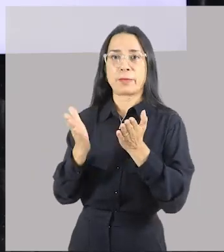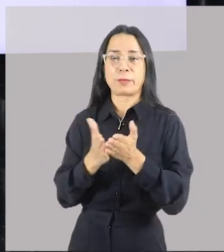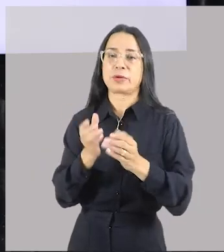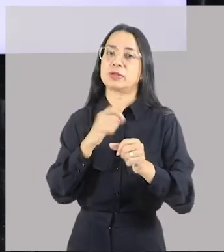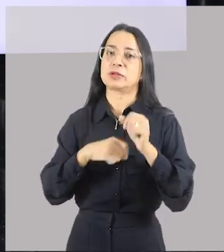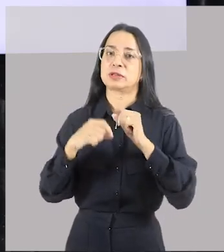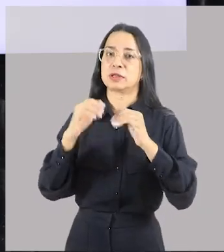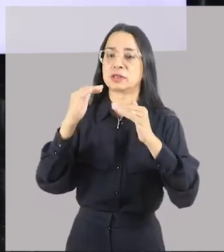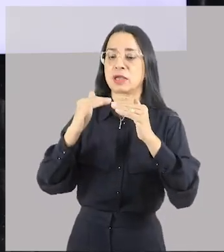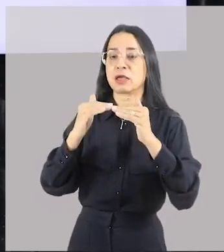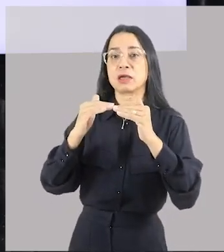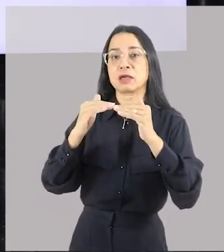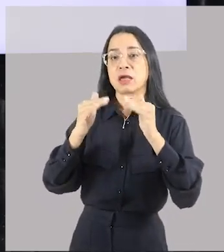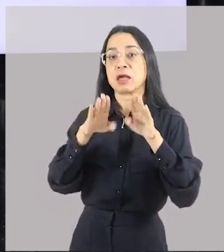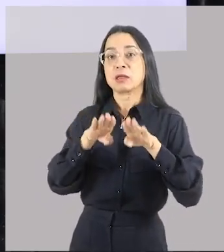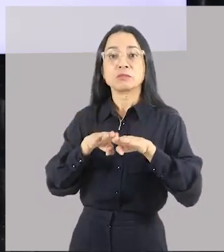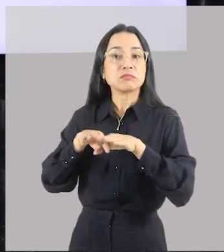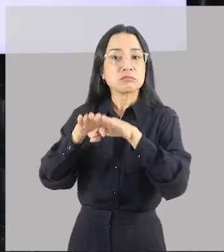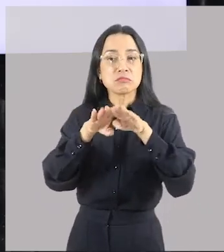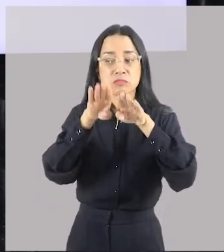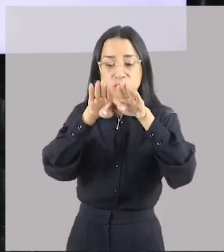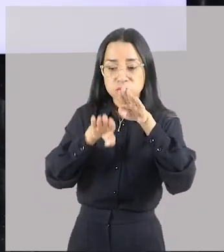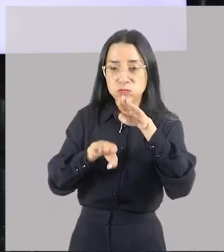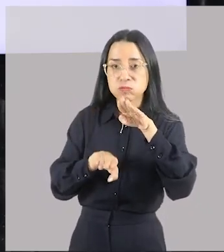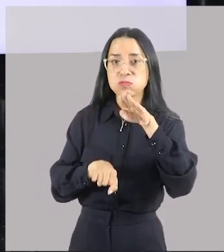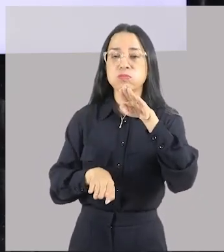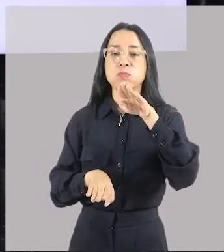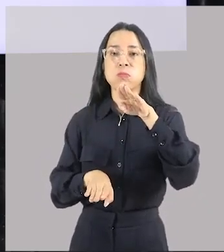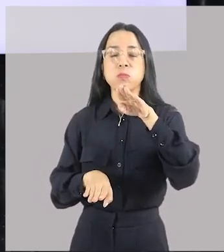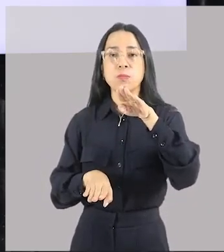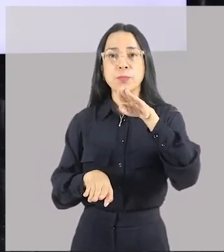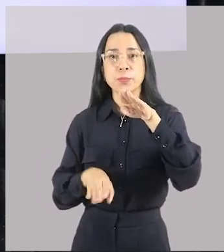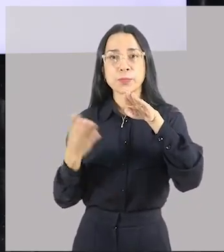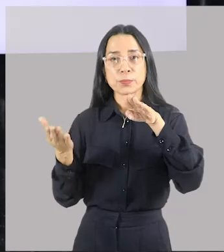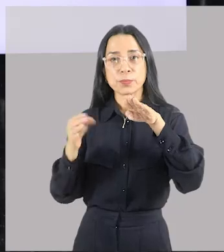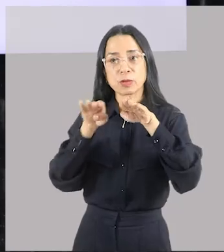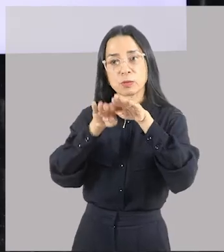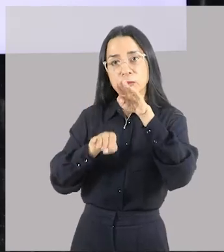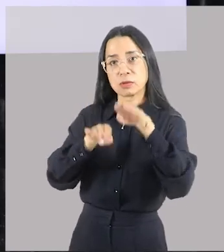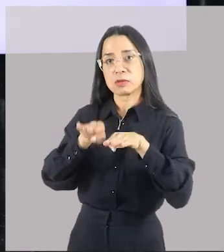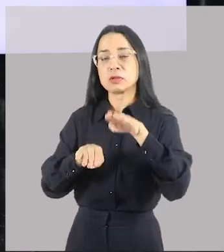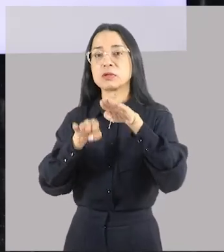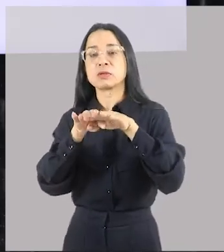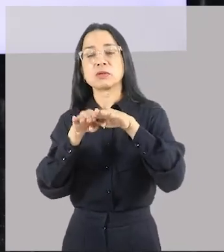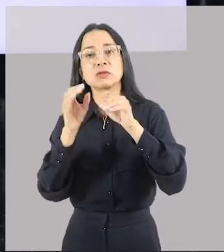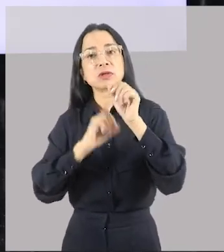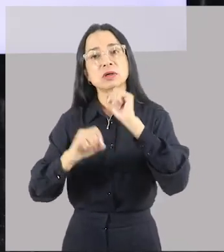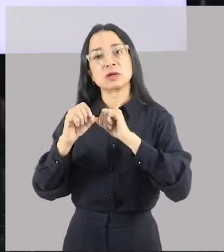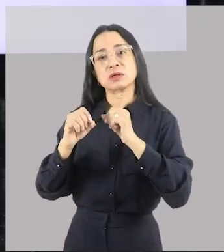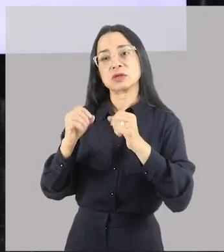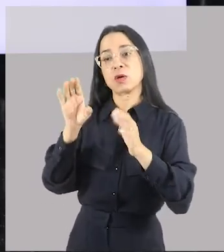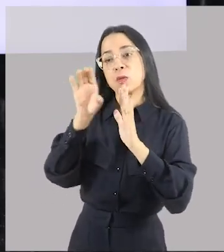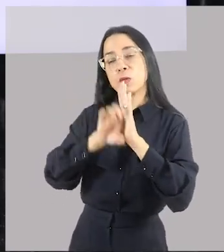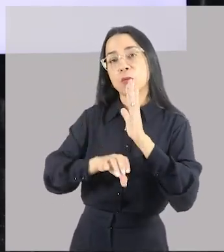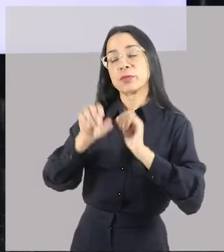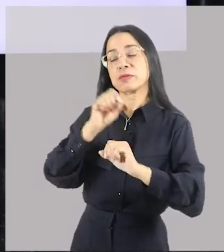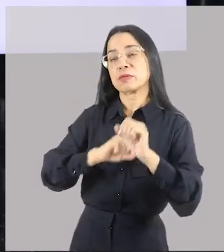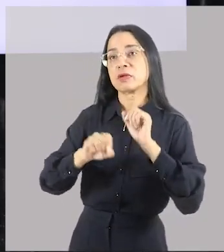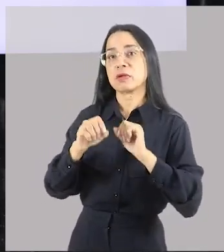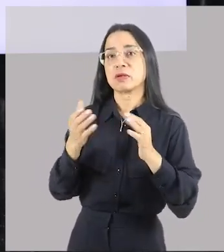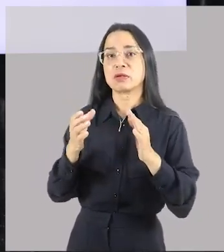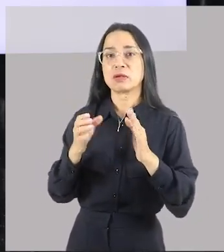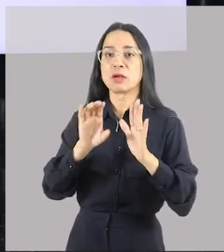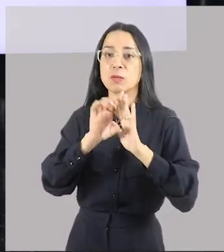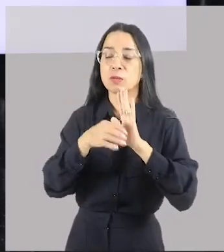de desigualdade muito extremo, muito grande, certo? Então a desigualdade é um conceito comparativo. É quando